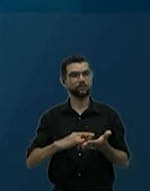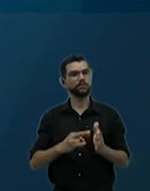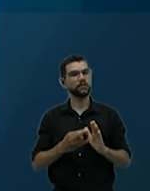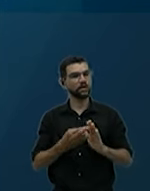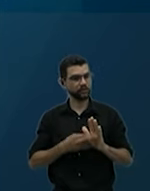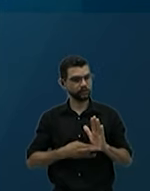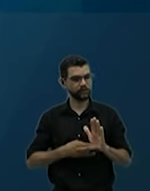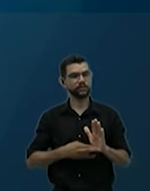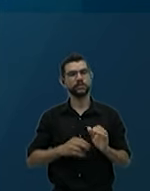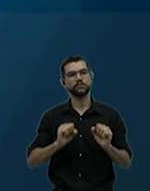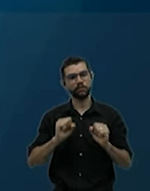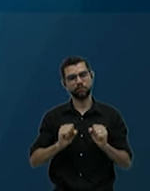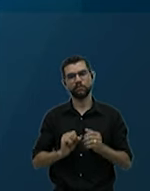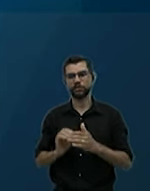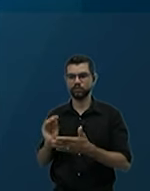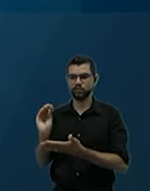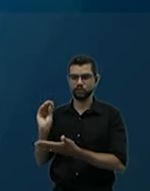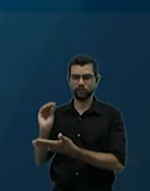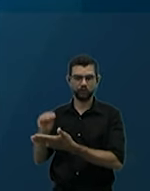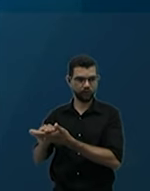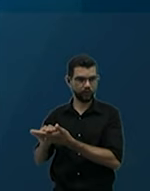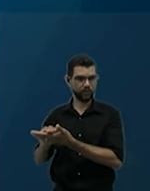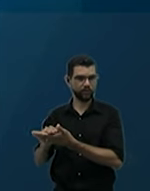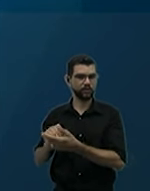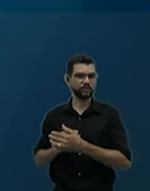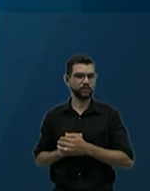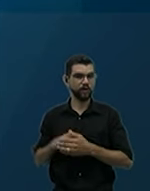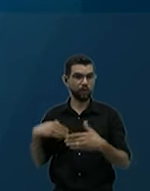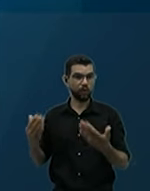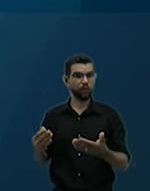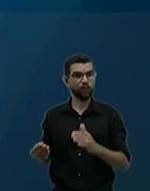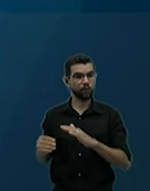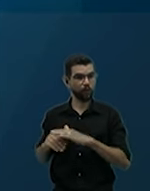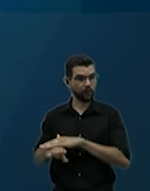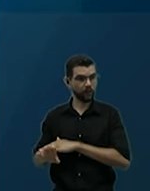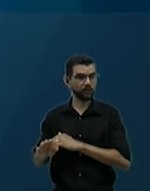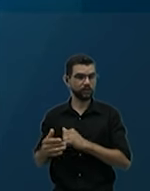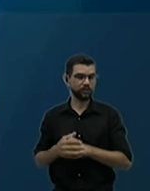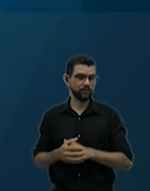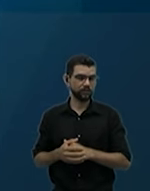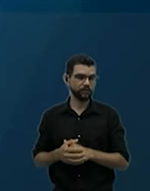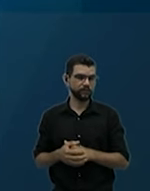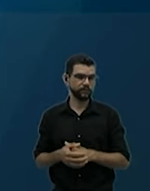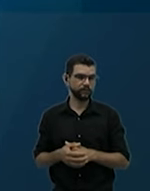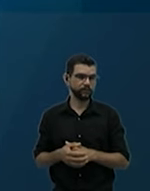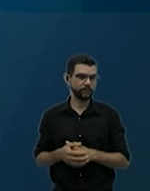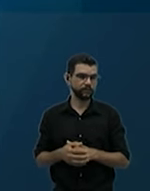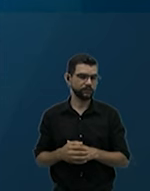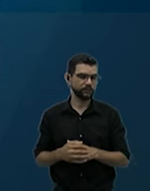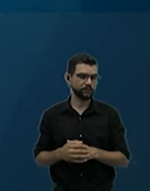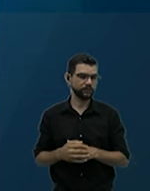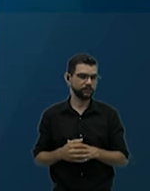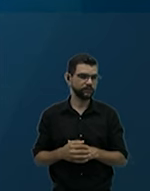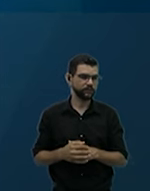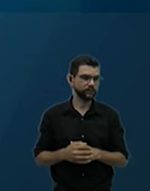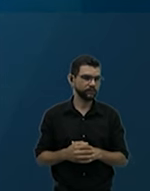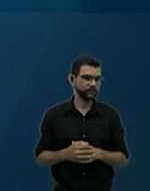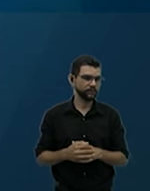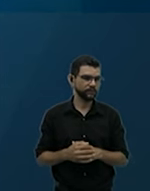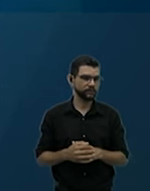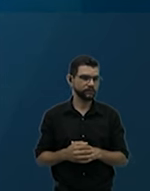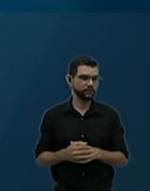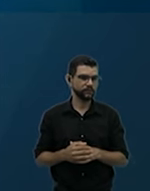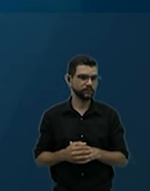O parecer do Ministério Público vem assinado pelo colega José Bonifácio